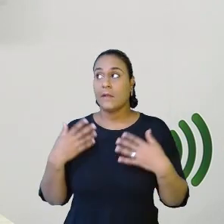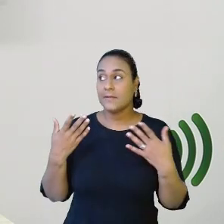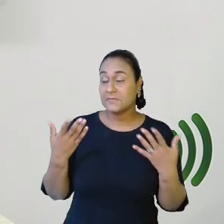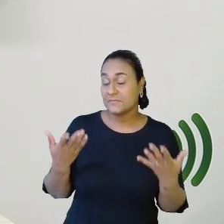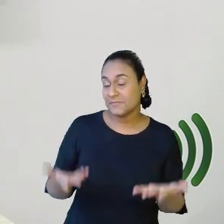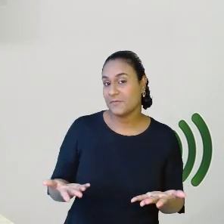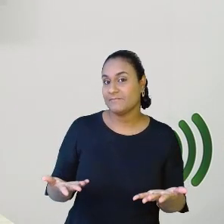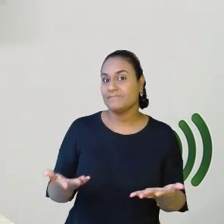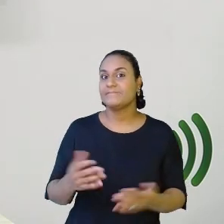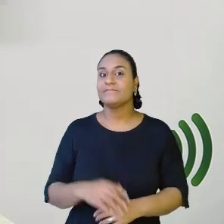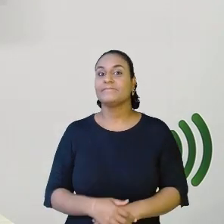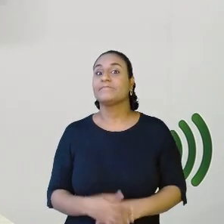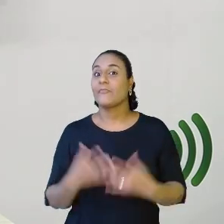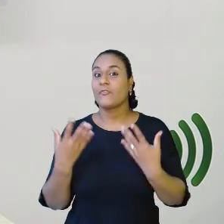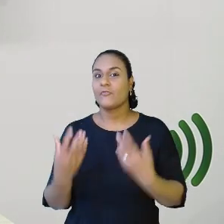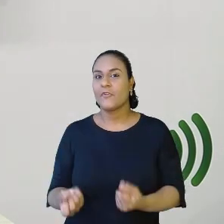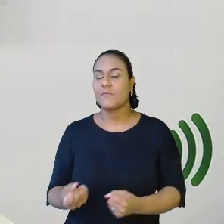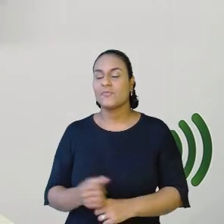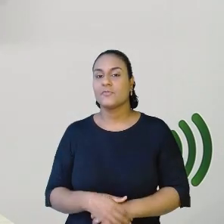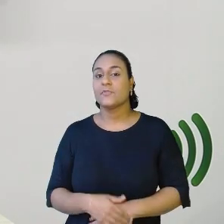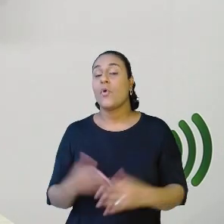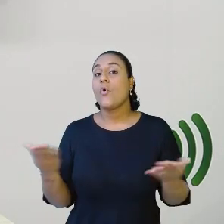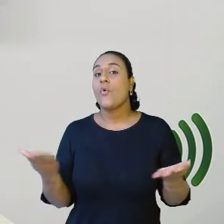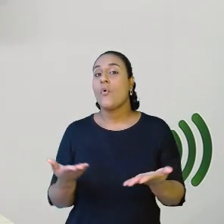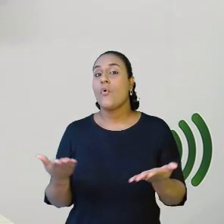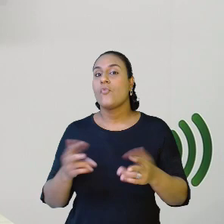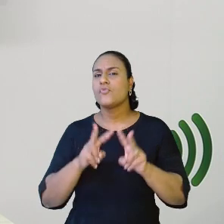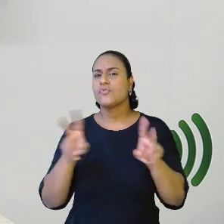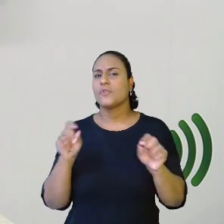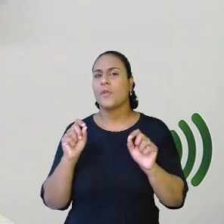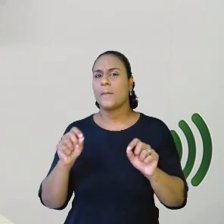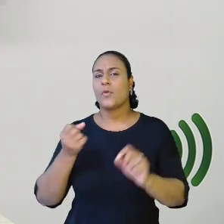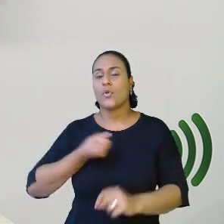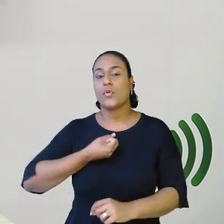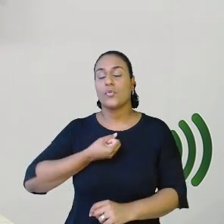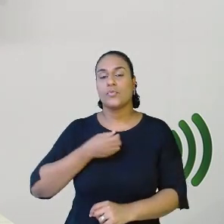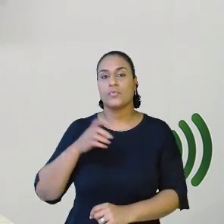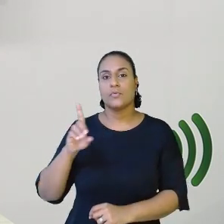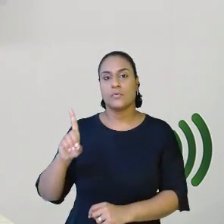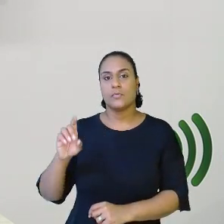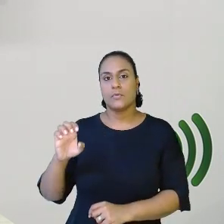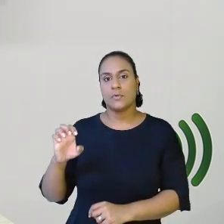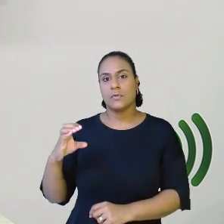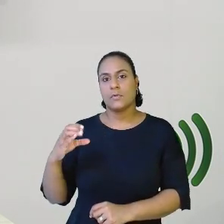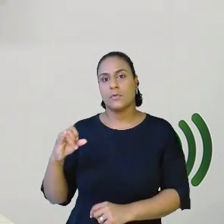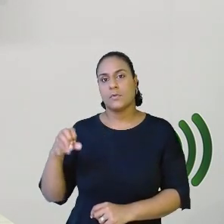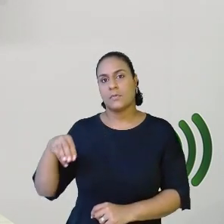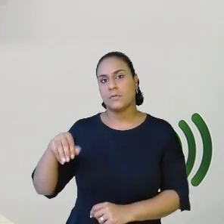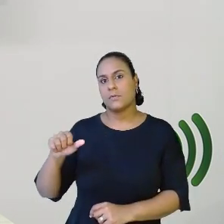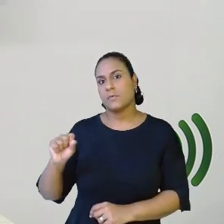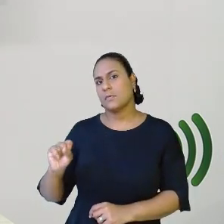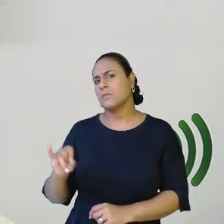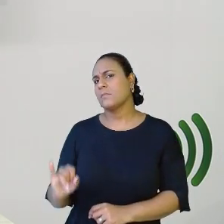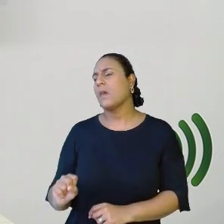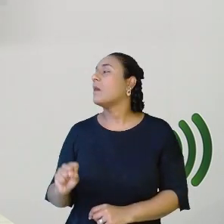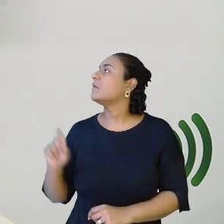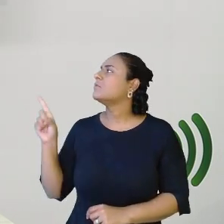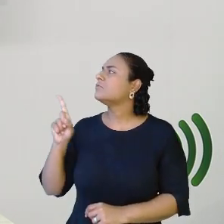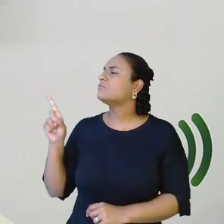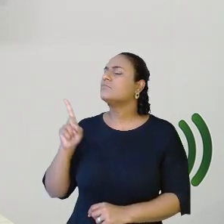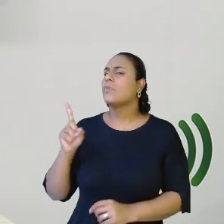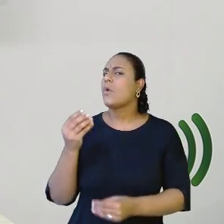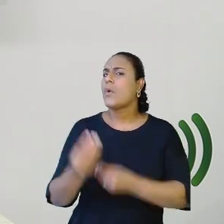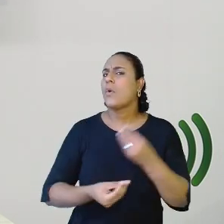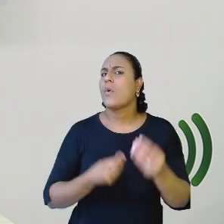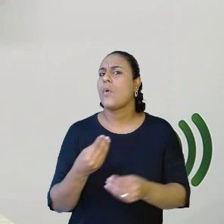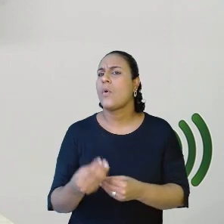nisso, vamos lá. Nós hoje iremos trabalhar com os números decimais. E os números decimais são os números formados por